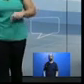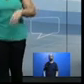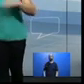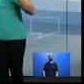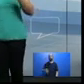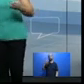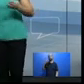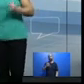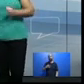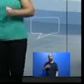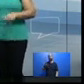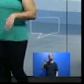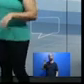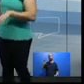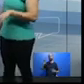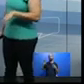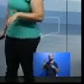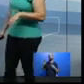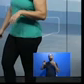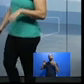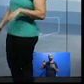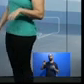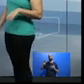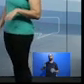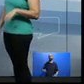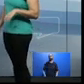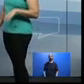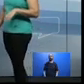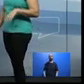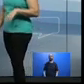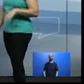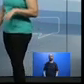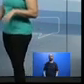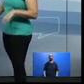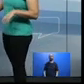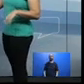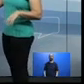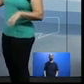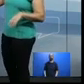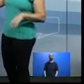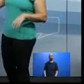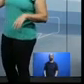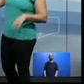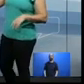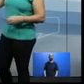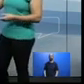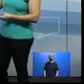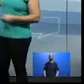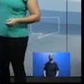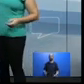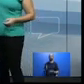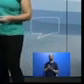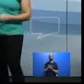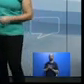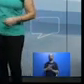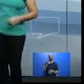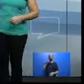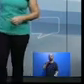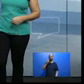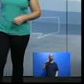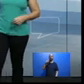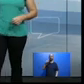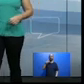Exatamente, a letra C. Seguindo, Na página 87, nós temos esse tipo